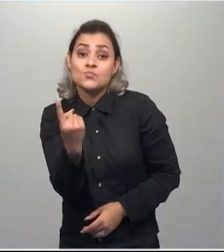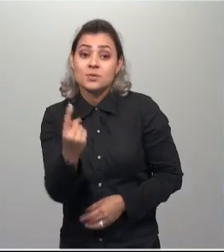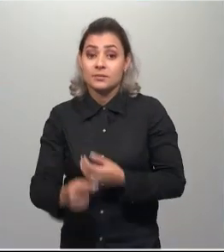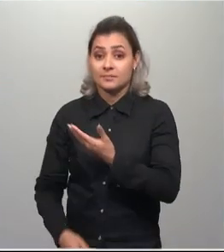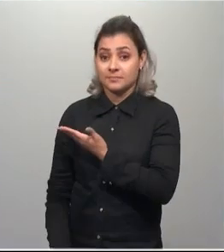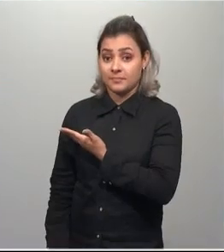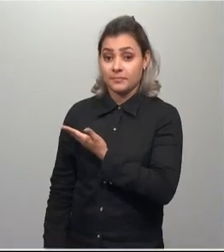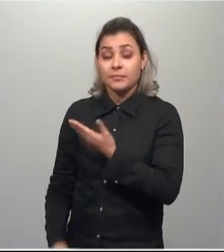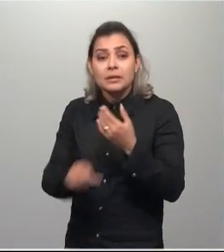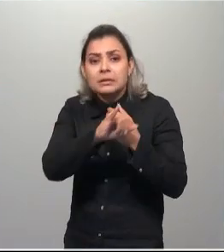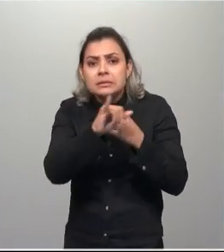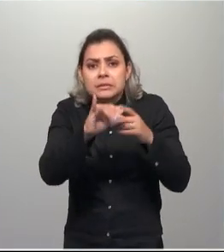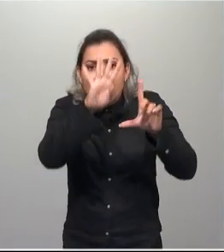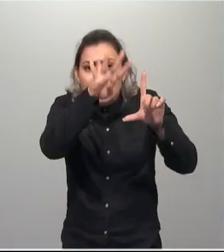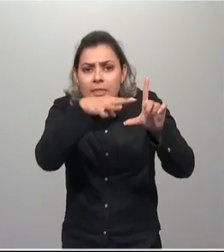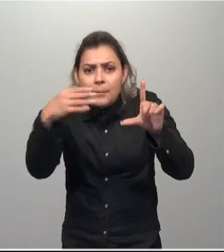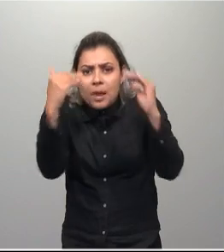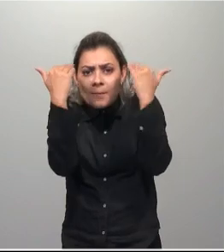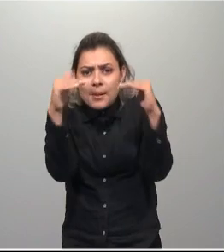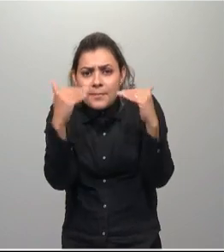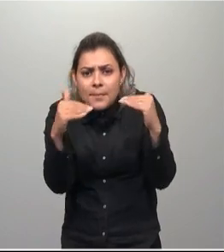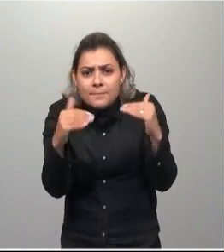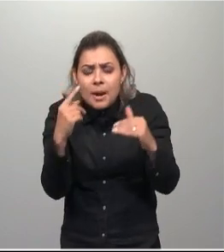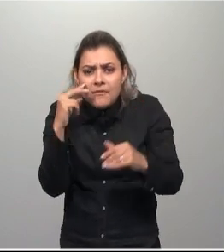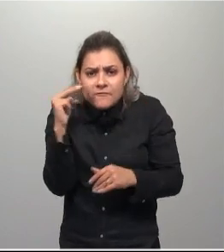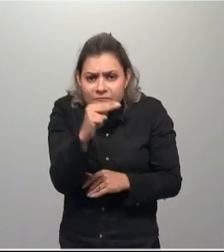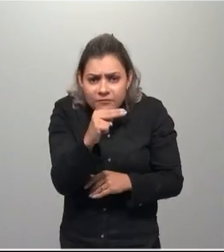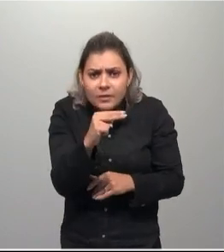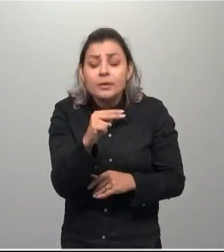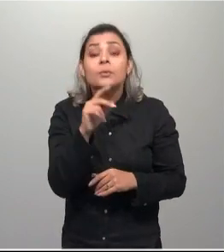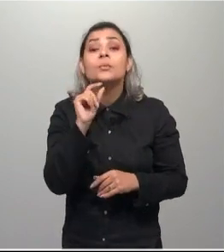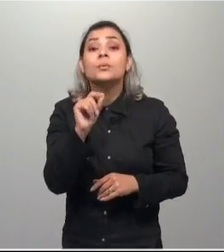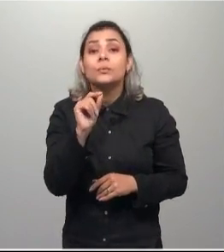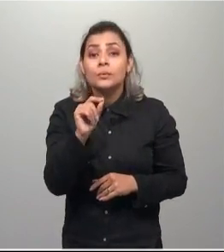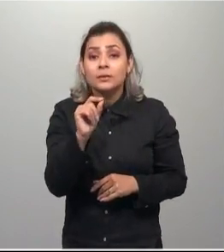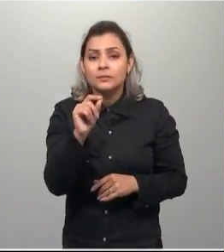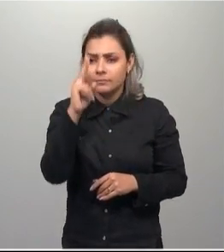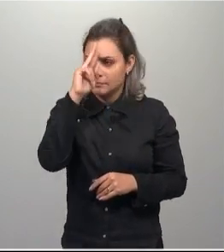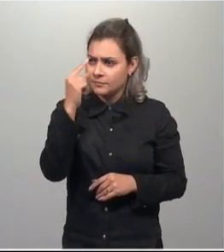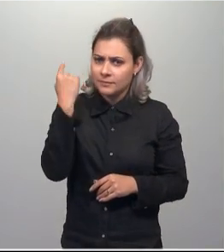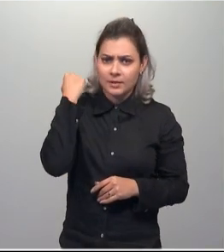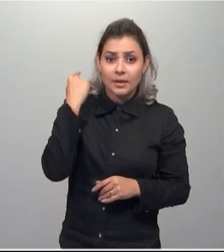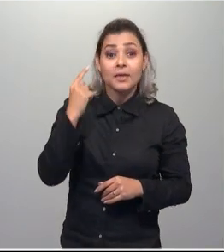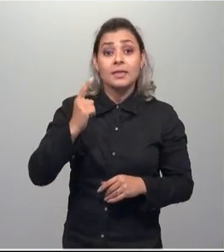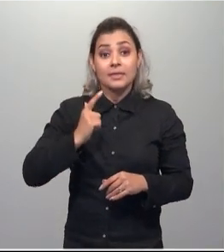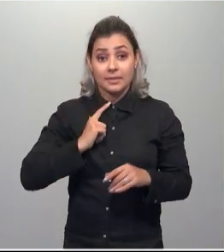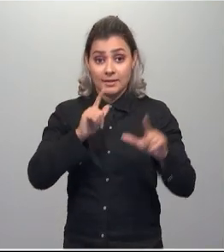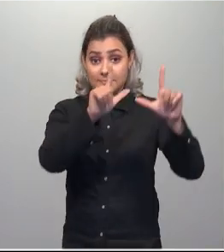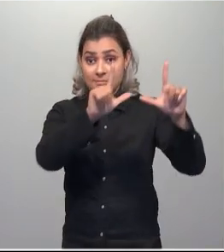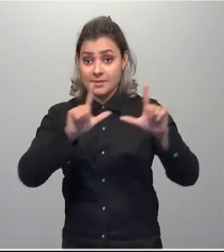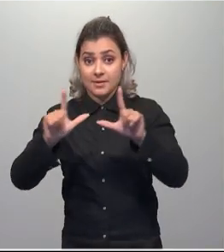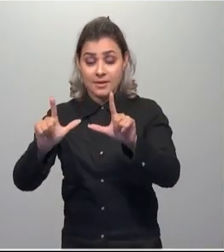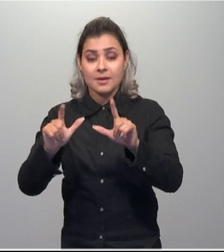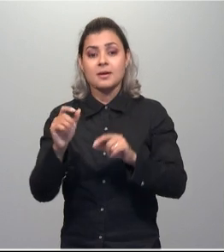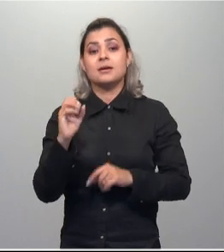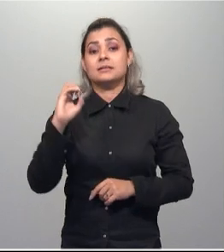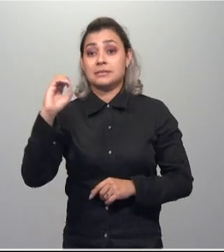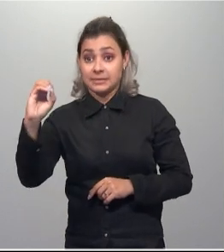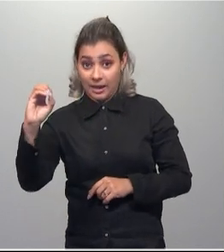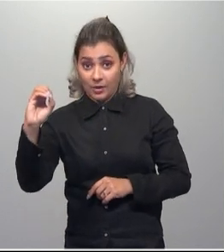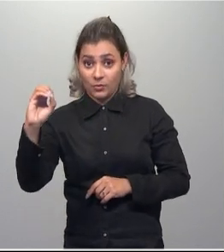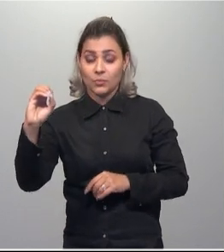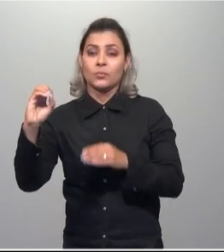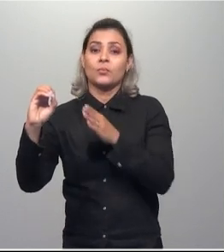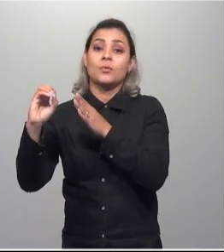se eu pegar a tabela característica do flop de olhá lá atrás eu vou ver que entrou 00 entrou